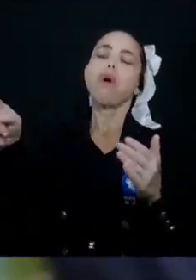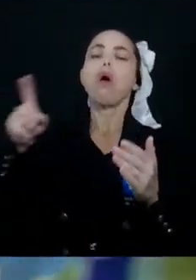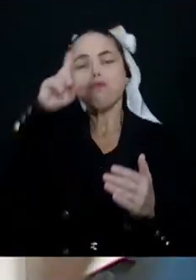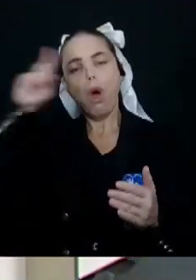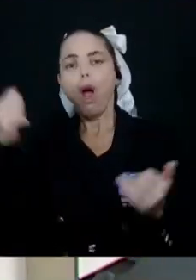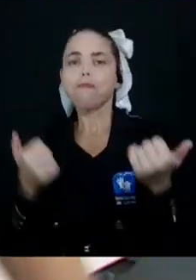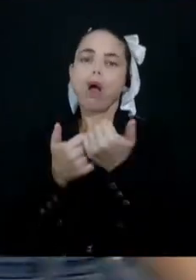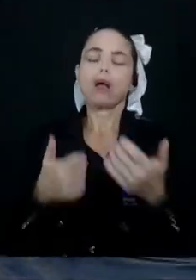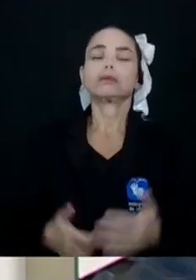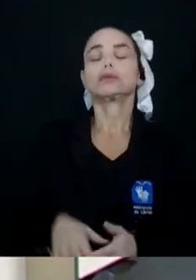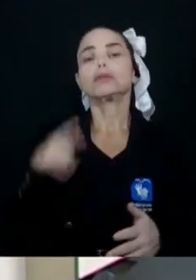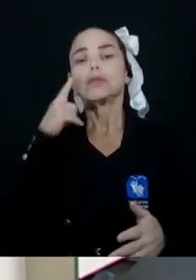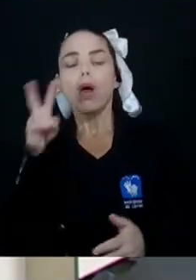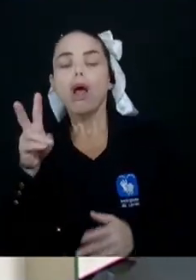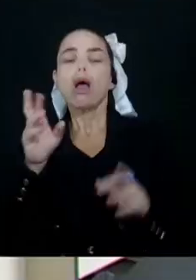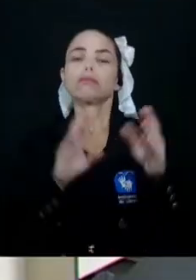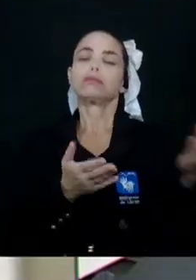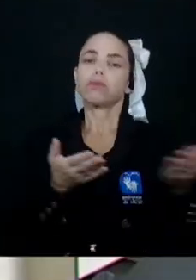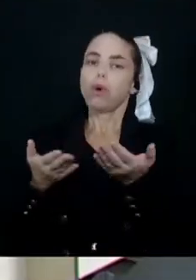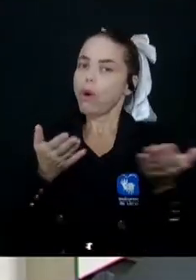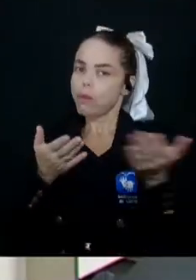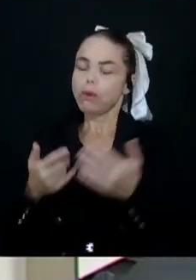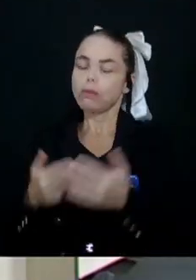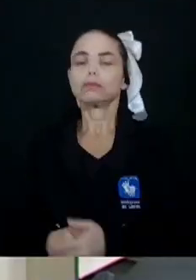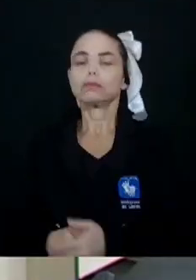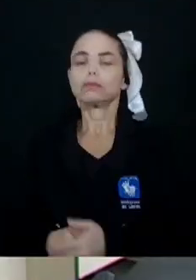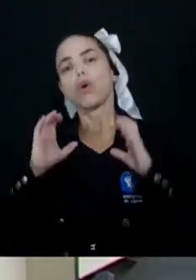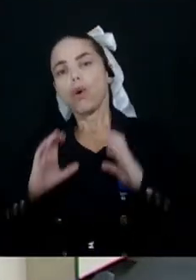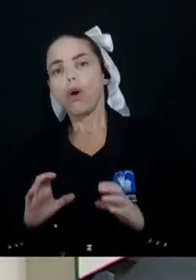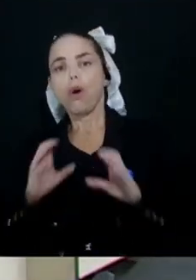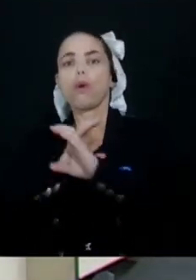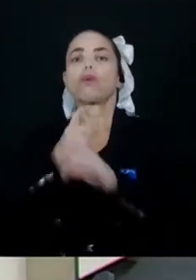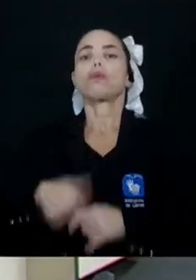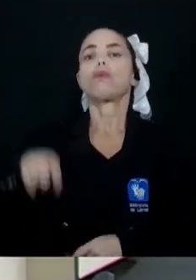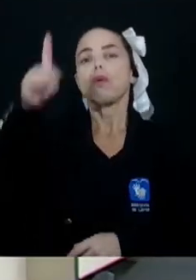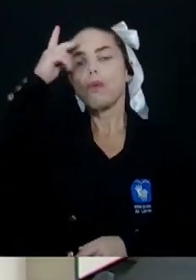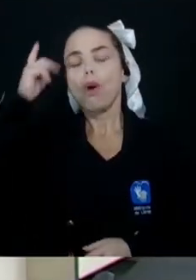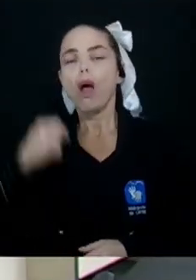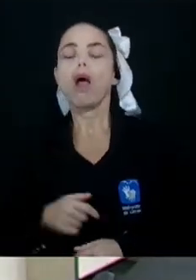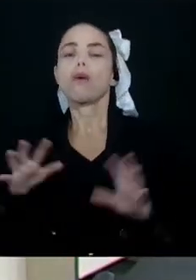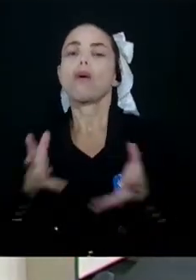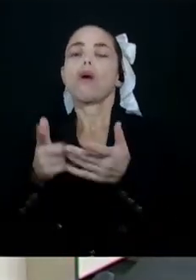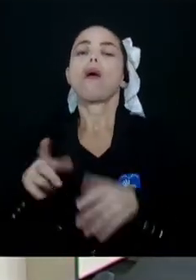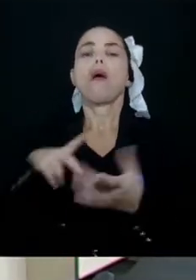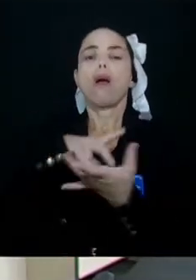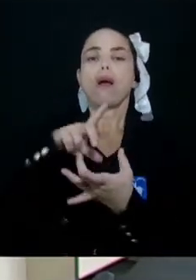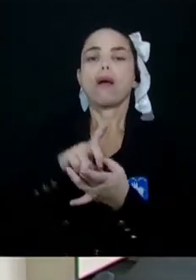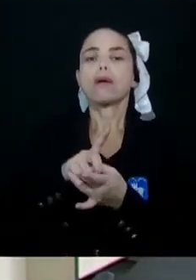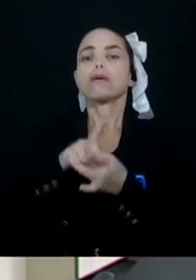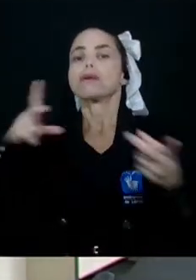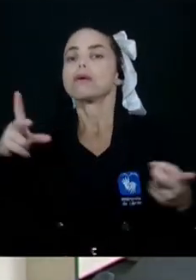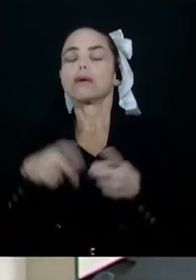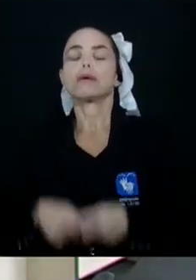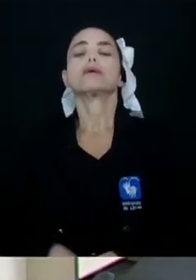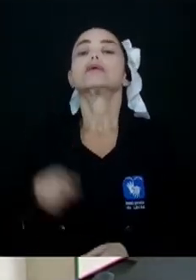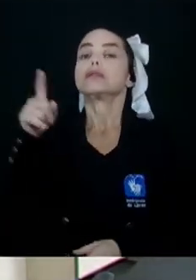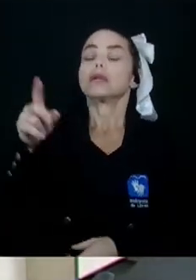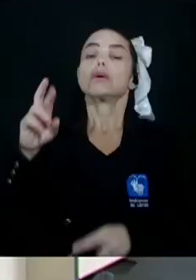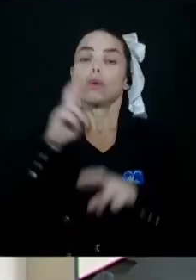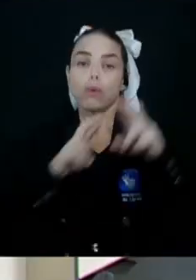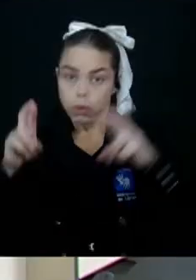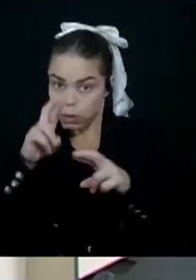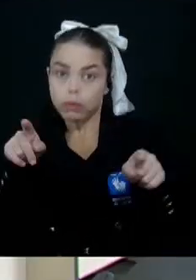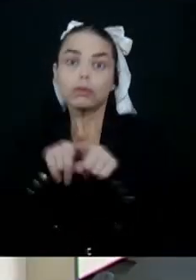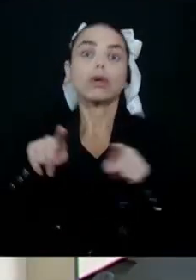dele, além de um dever cívico, de contribuição para a democracia, ele tem também uma função de fiscalizador. É ele que